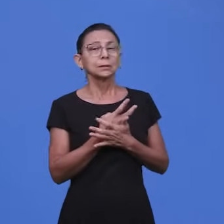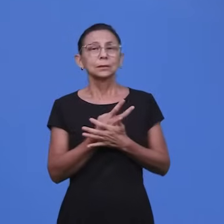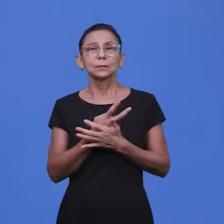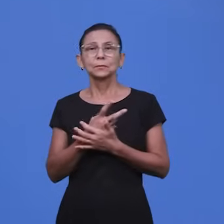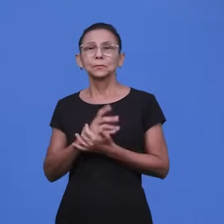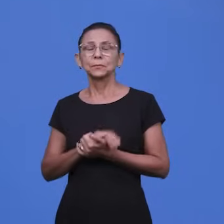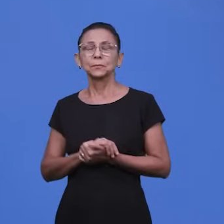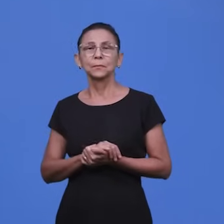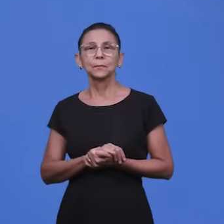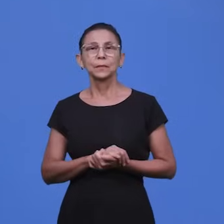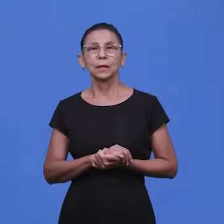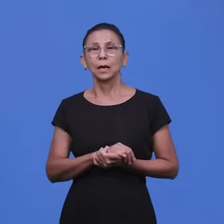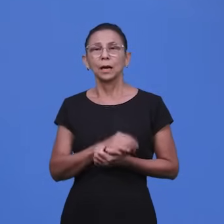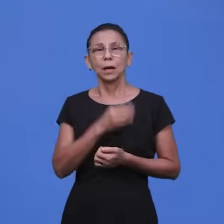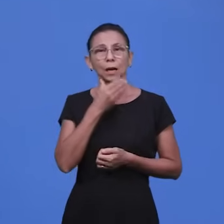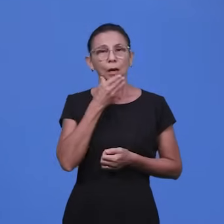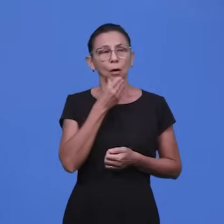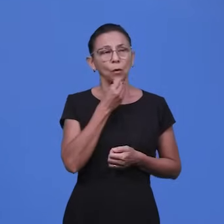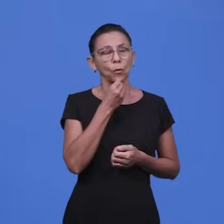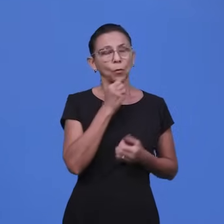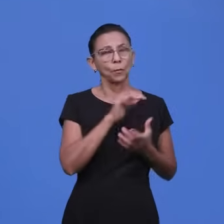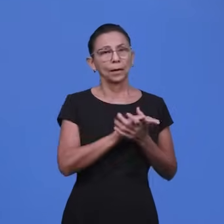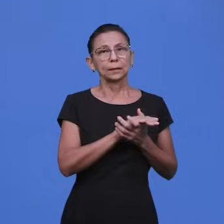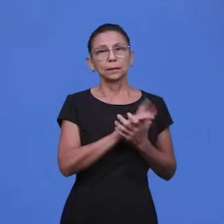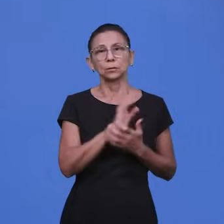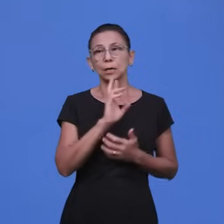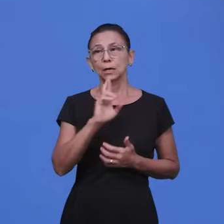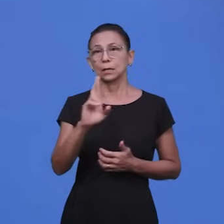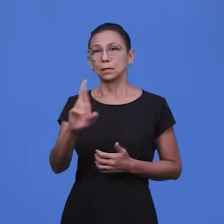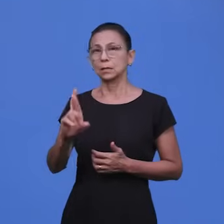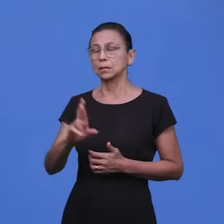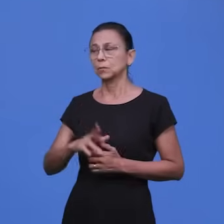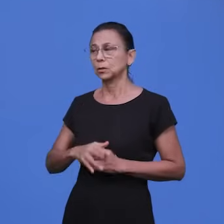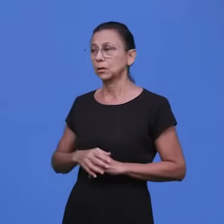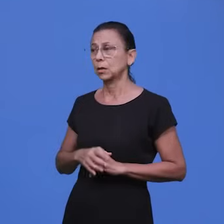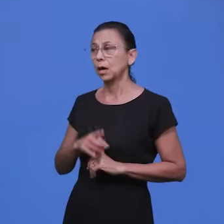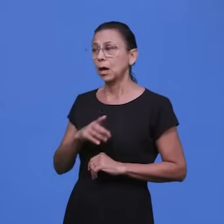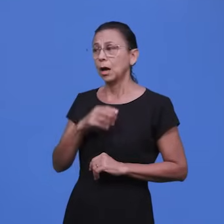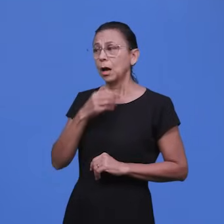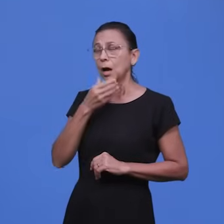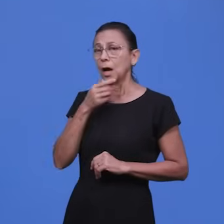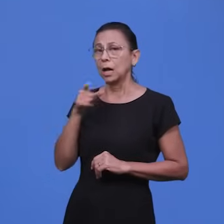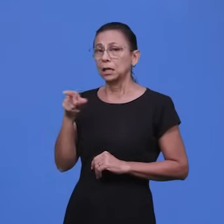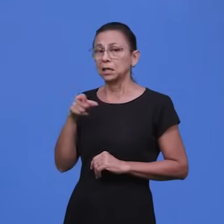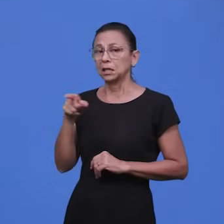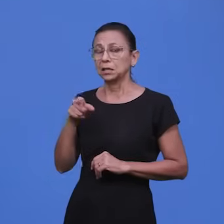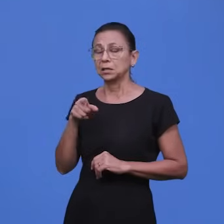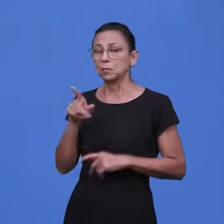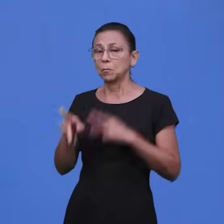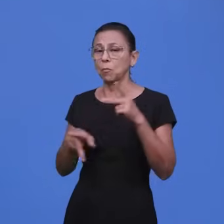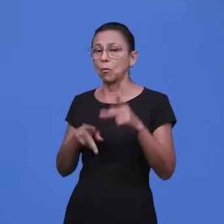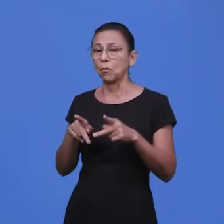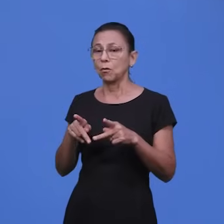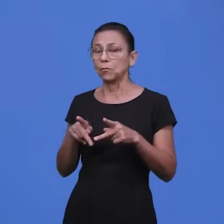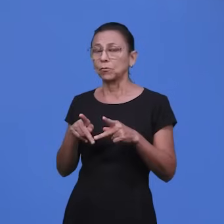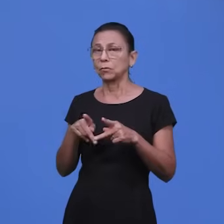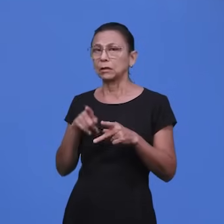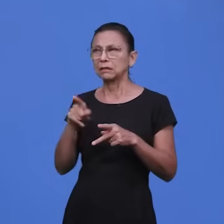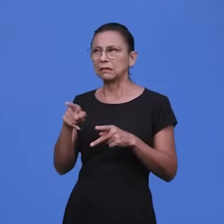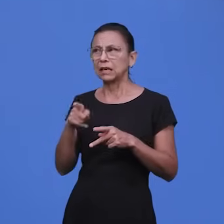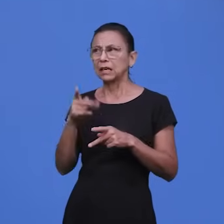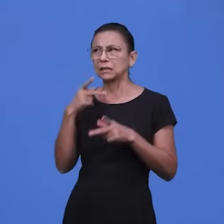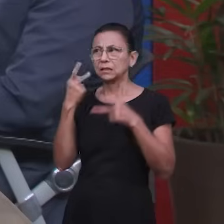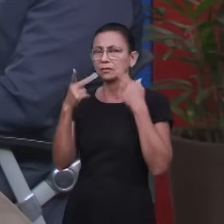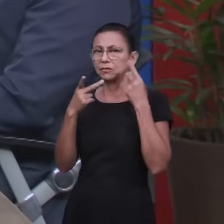no seu rádio, a conversa daquela gente entrou dentro do meu